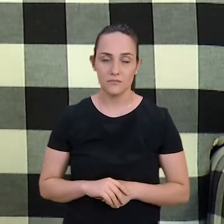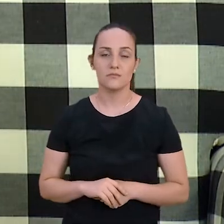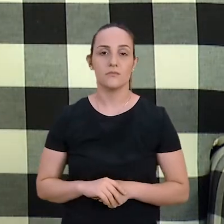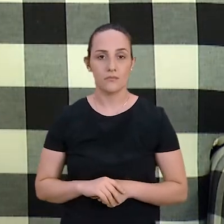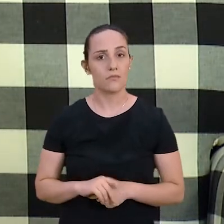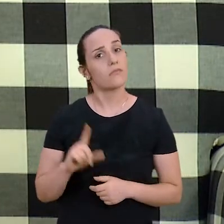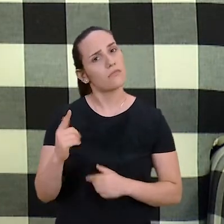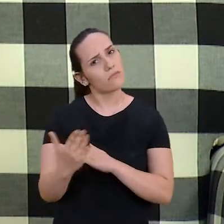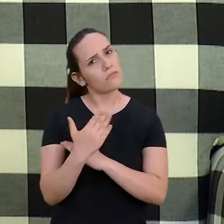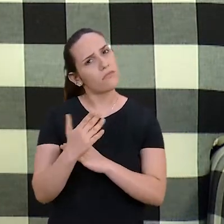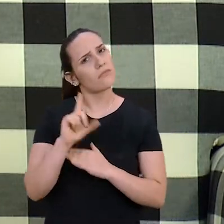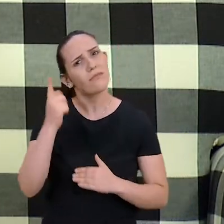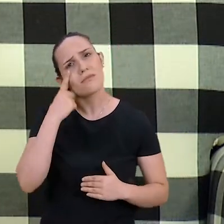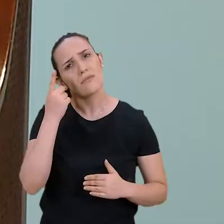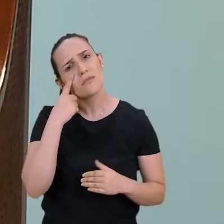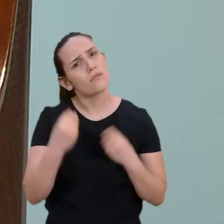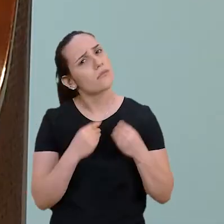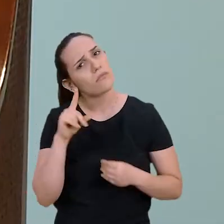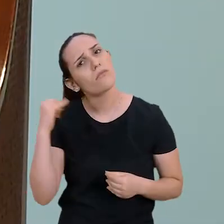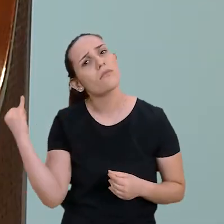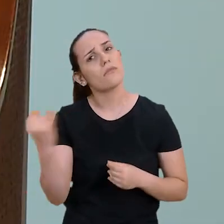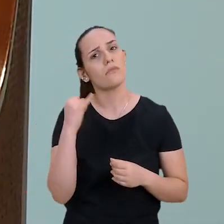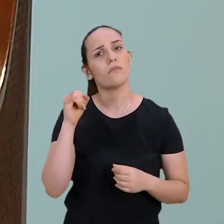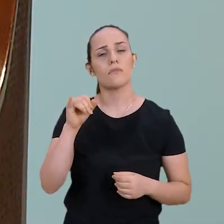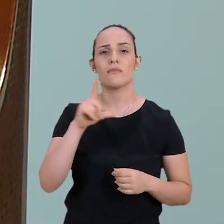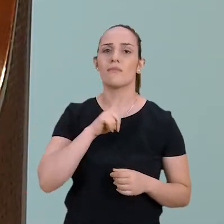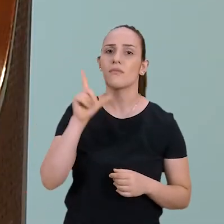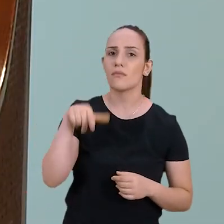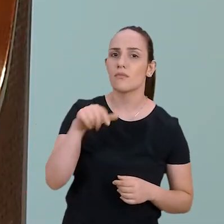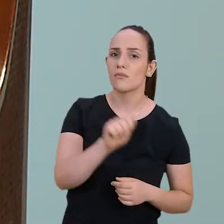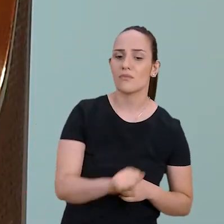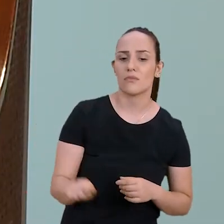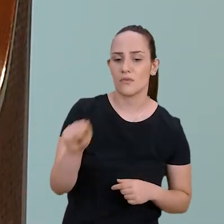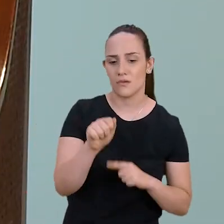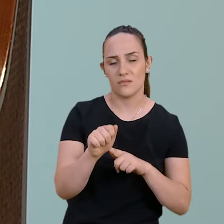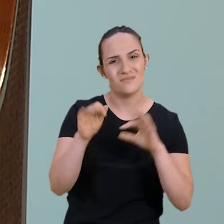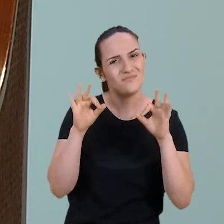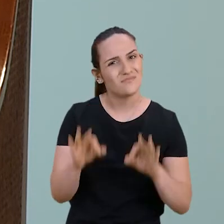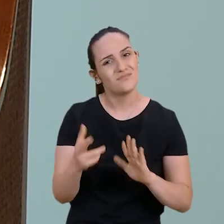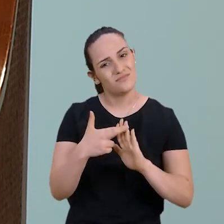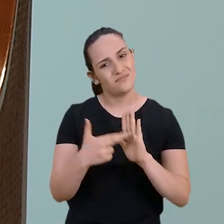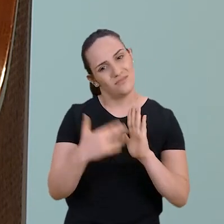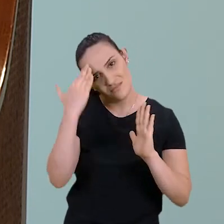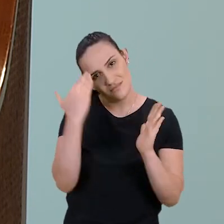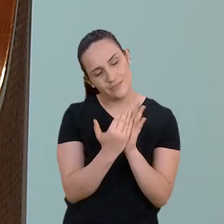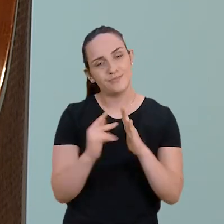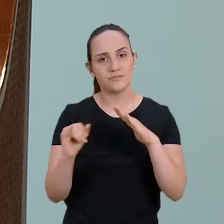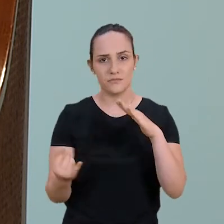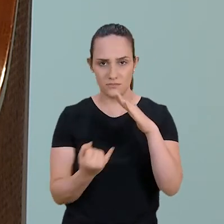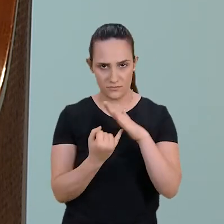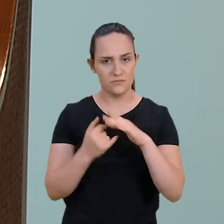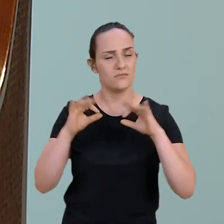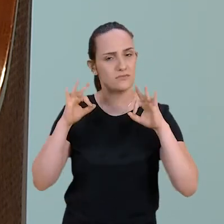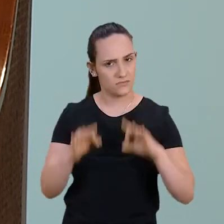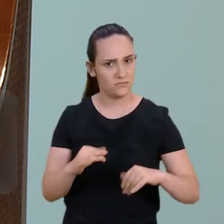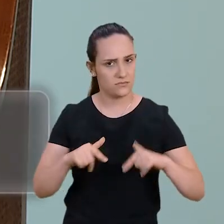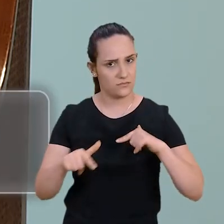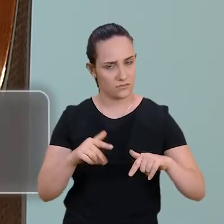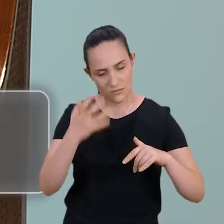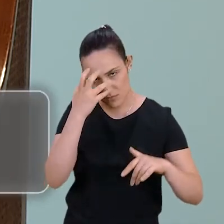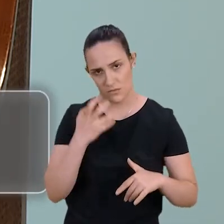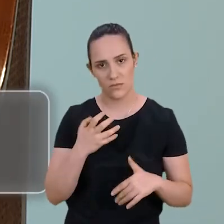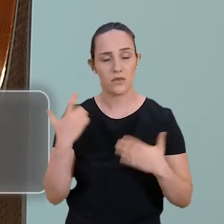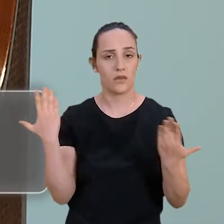e contribuir. Olha como é importante você ter uma associação institucionalizada, com um trabalho sério para mostrar, né, que é o que a gente